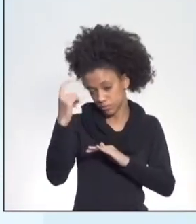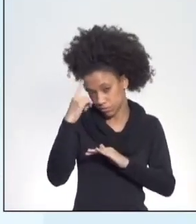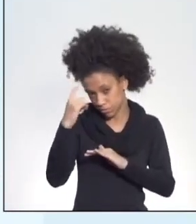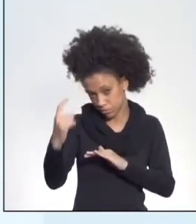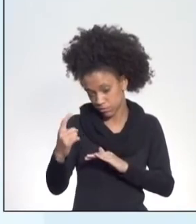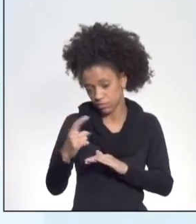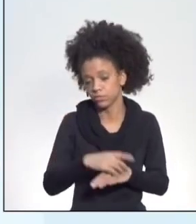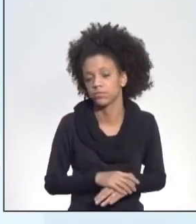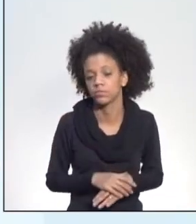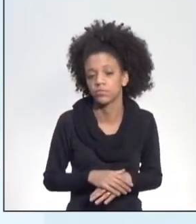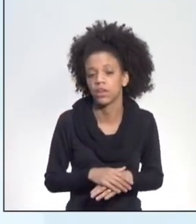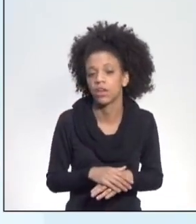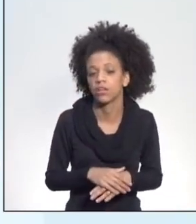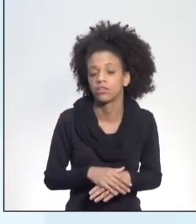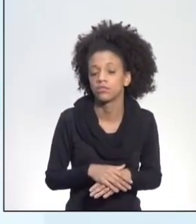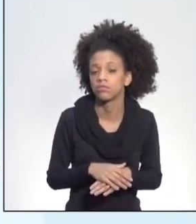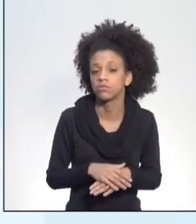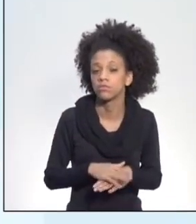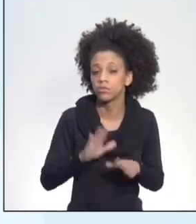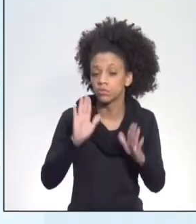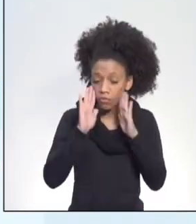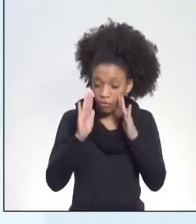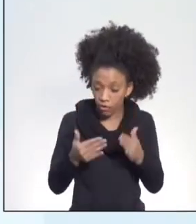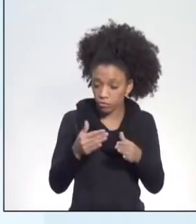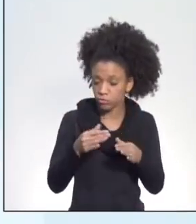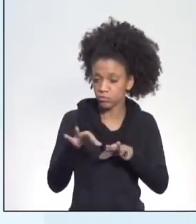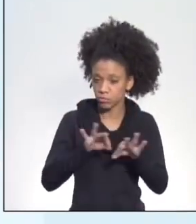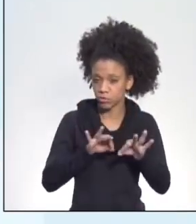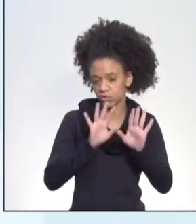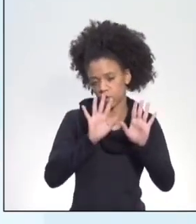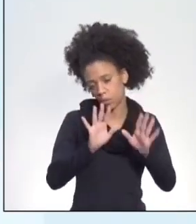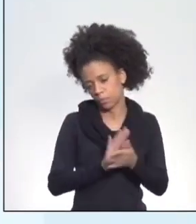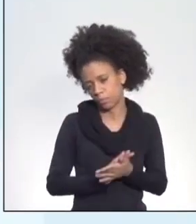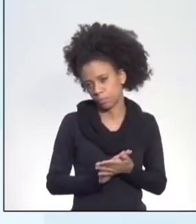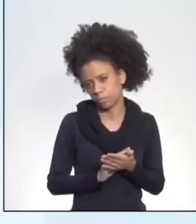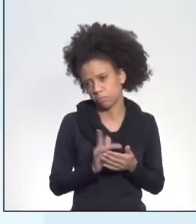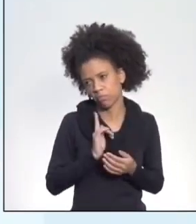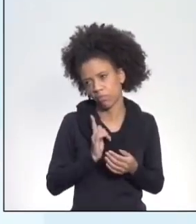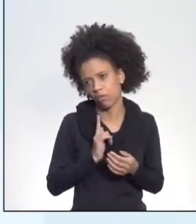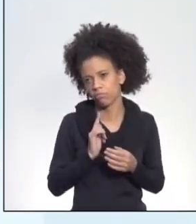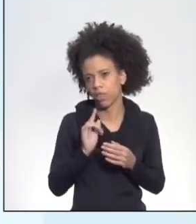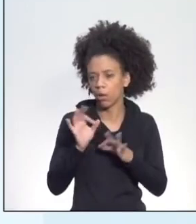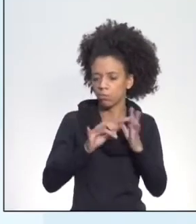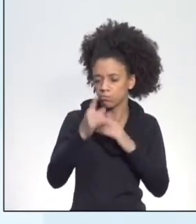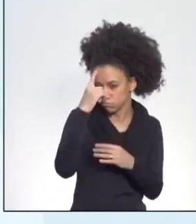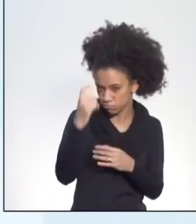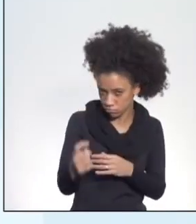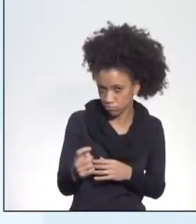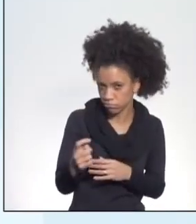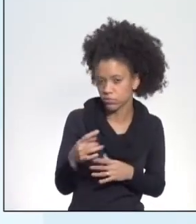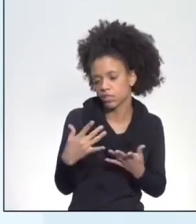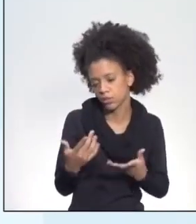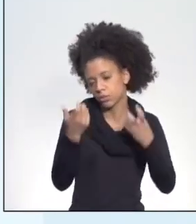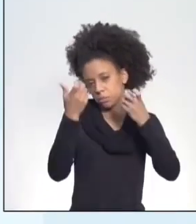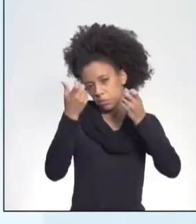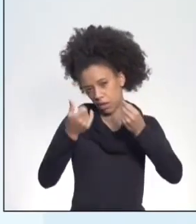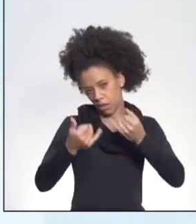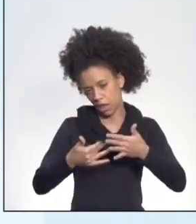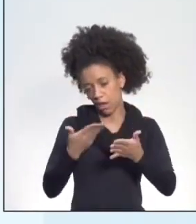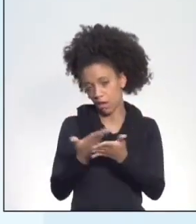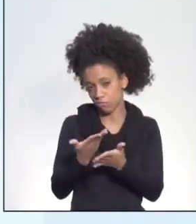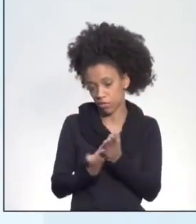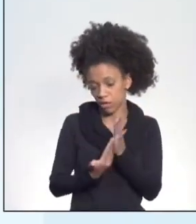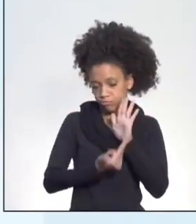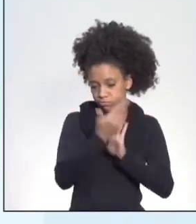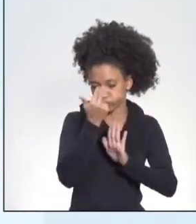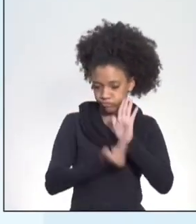central do projeto. O que é isso? Né? Eu tenho uma ideia. Eu gostaria de falar sobre, citando aqui temas da aula, sobre pichação